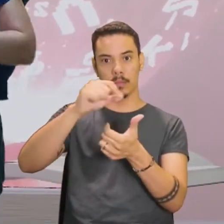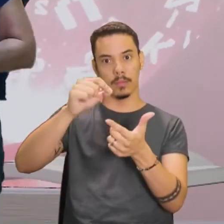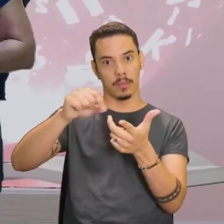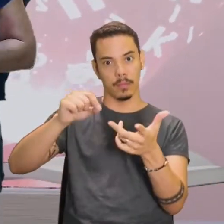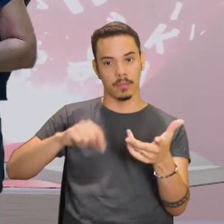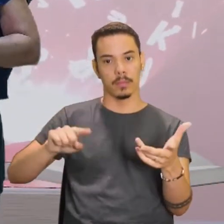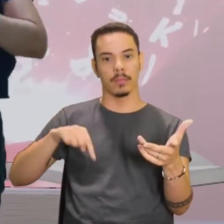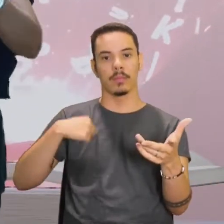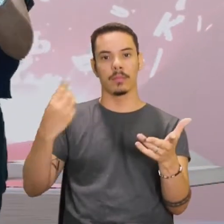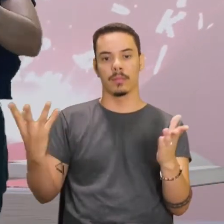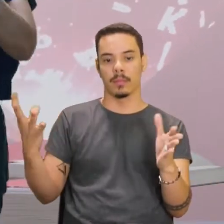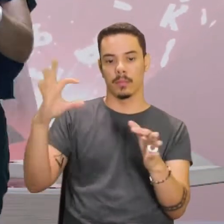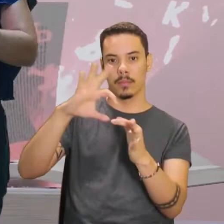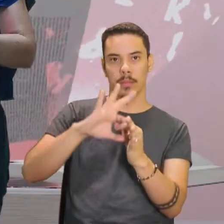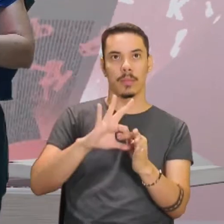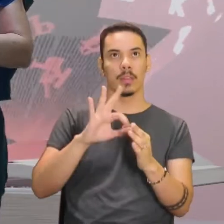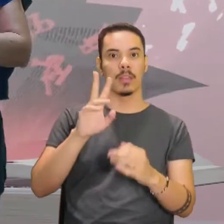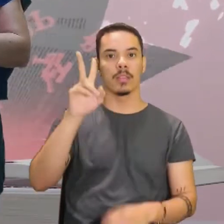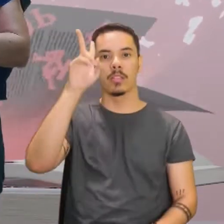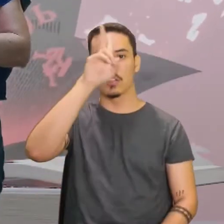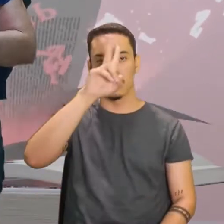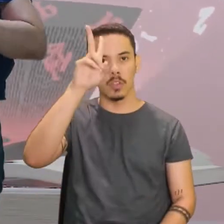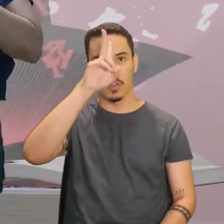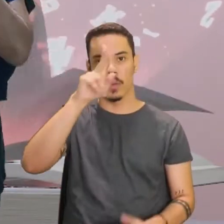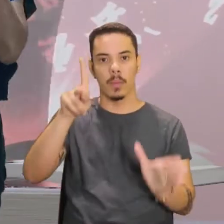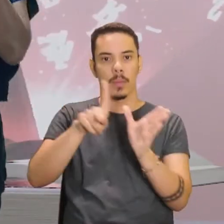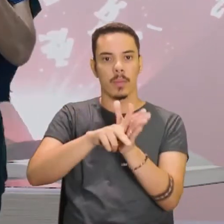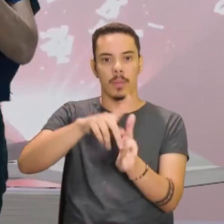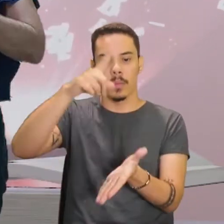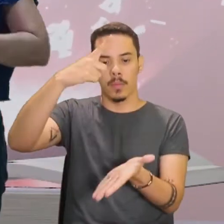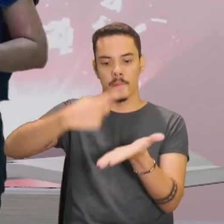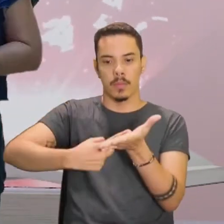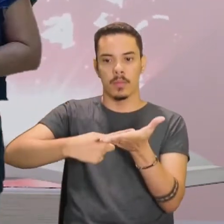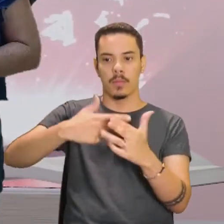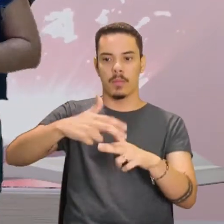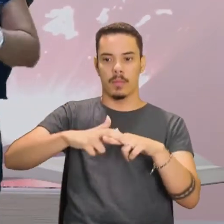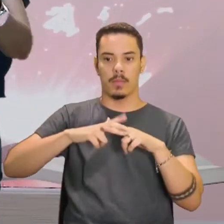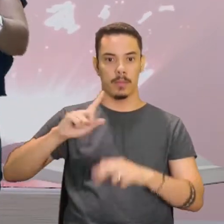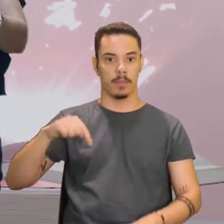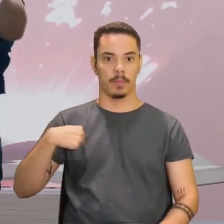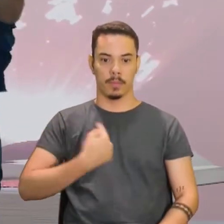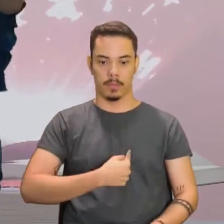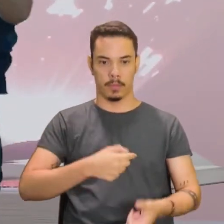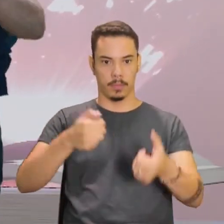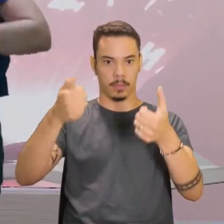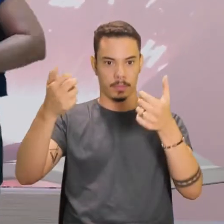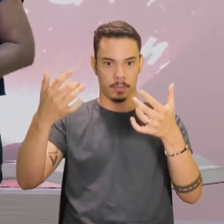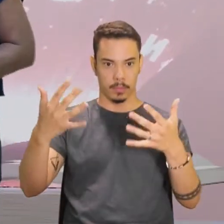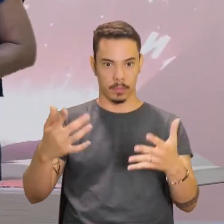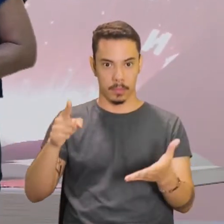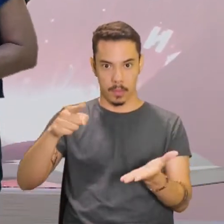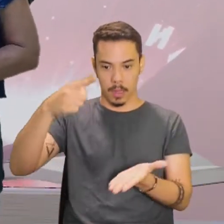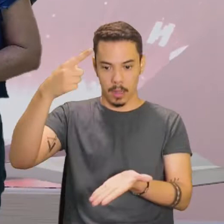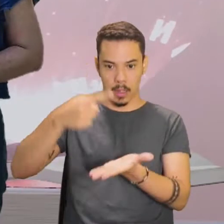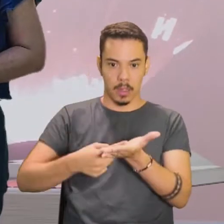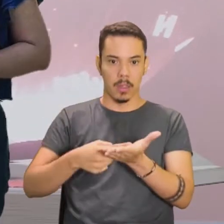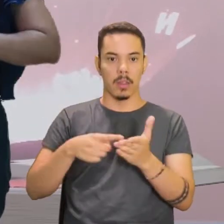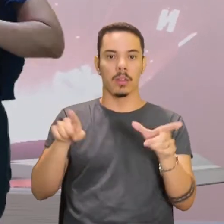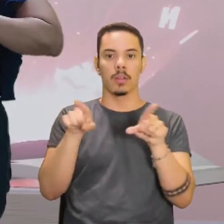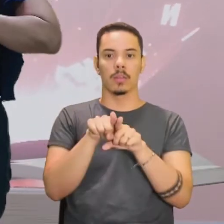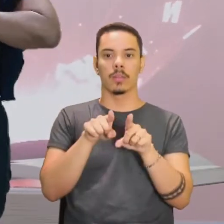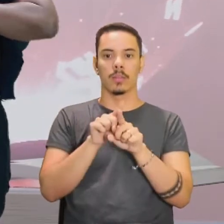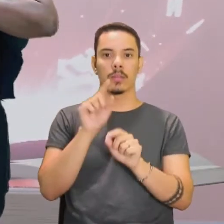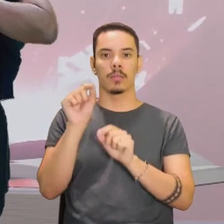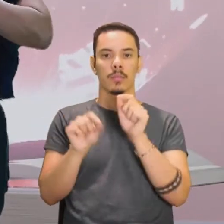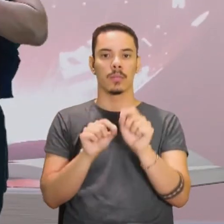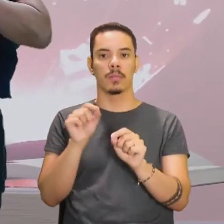da história desse acordo, certo? E que lá nós falamos que esses acordos, eles são também